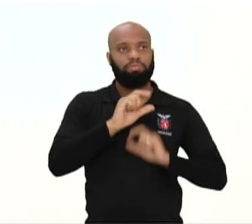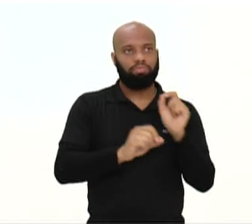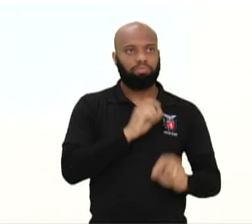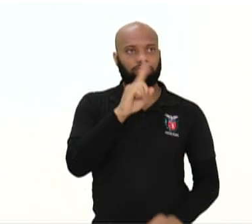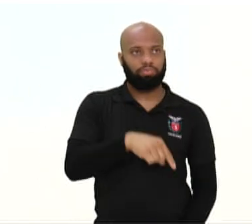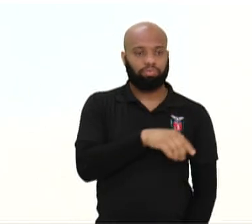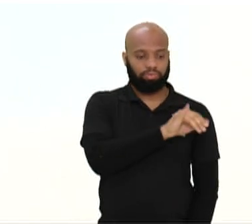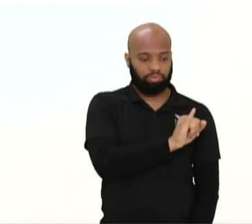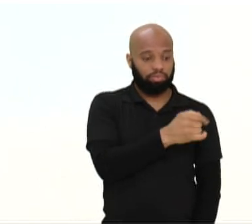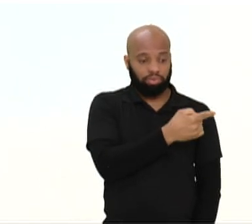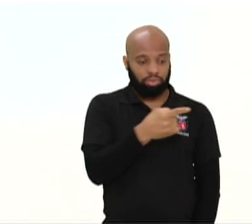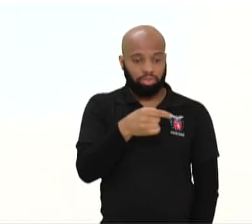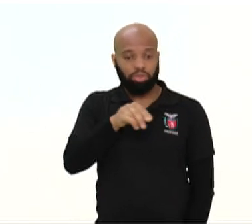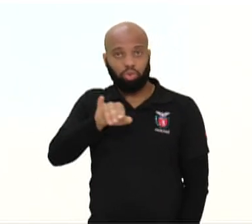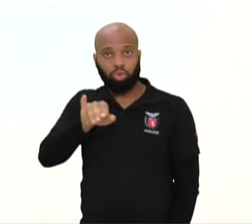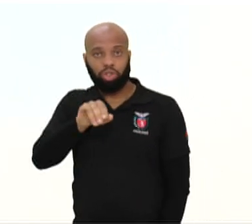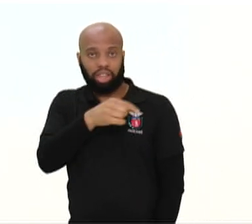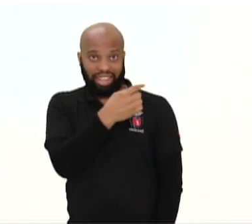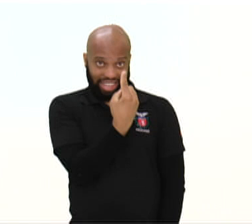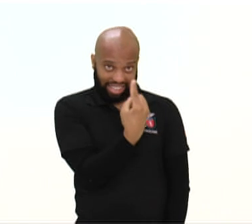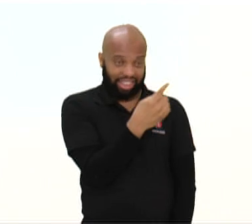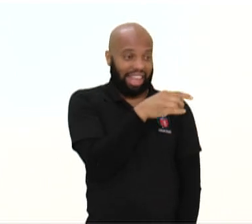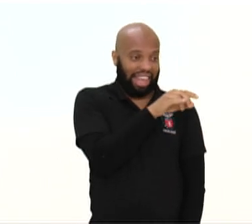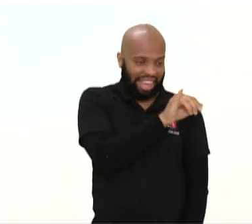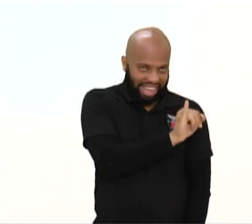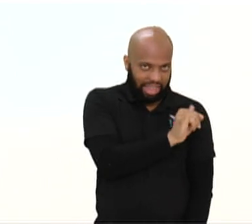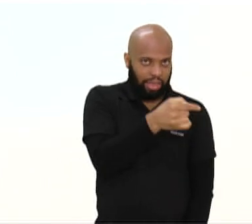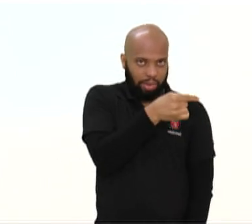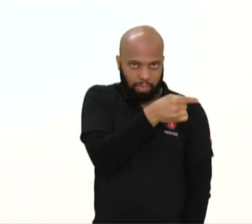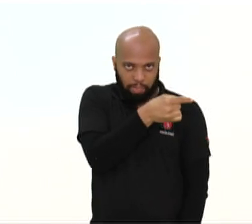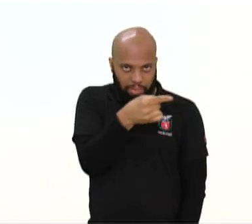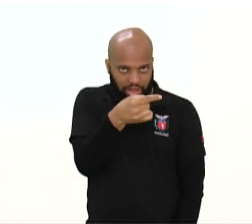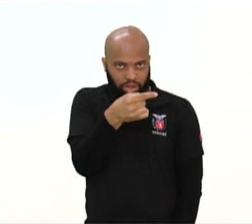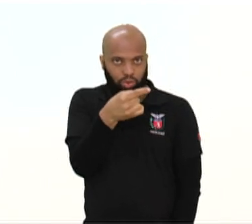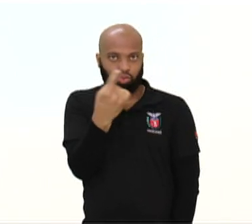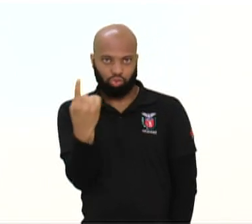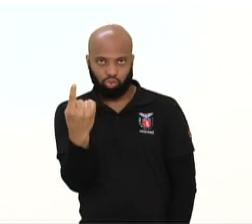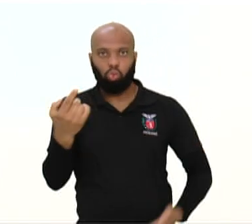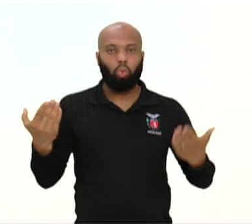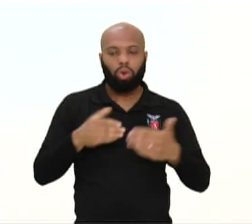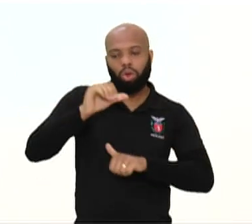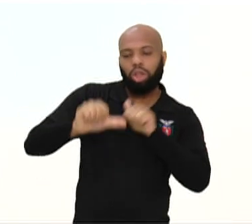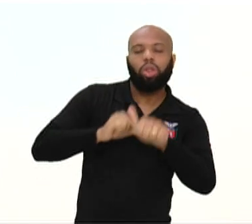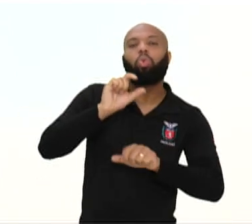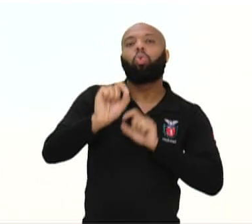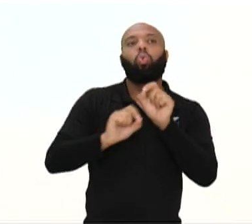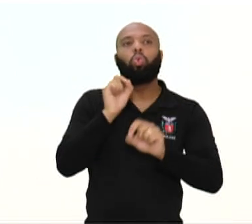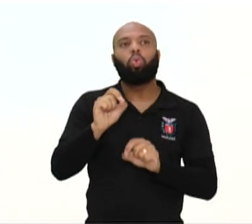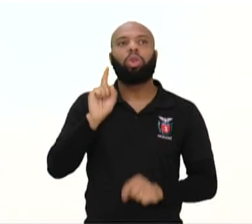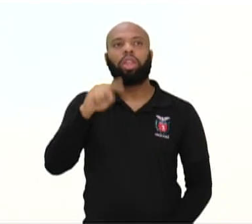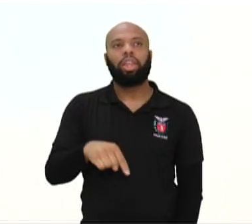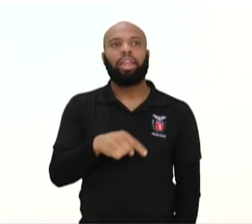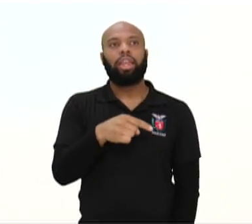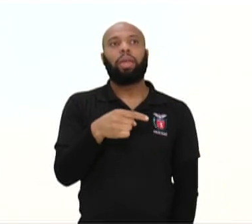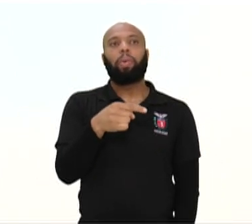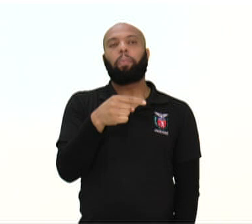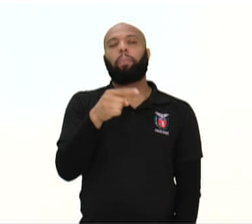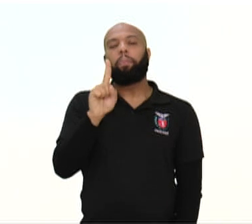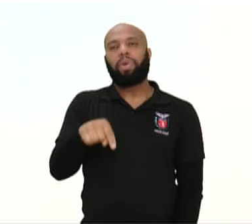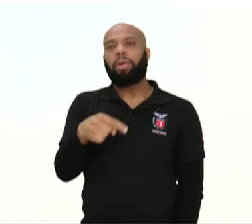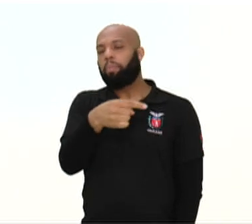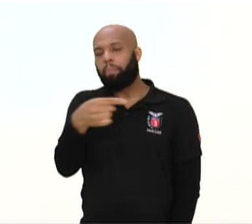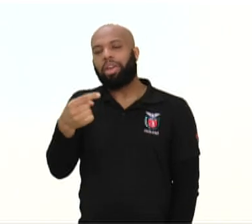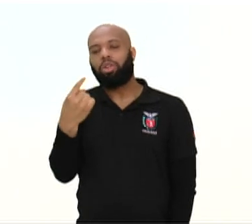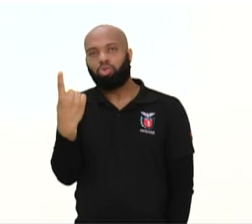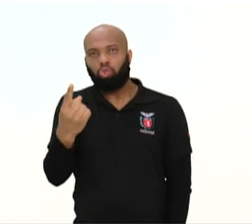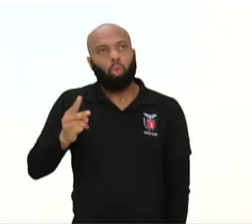o I menos 1. Se você só vai trocar o sinal da parte imaginária, então vai ficar I negativo. O